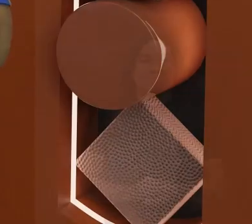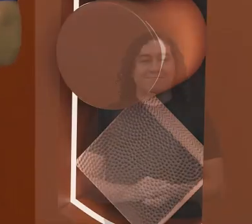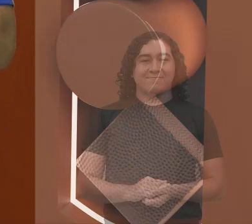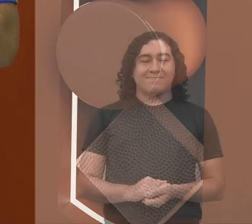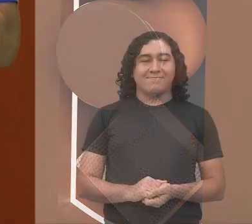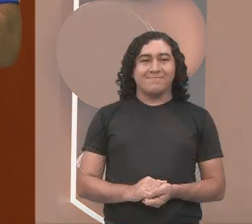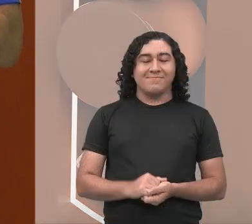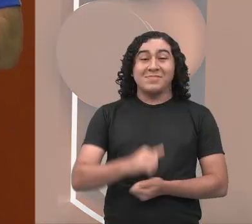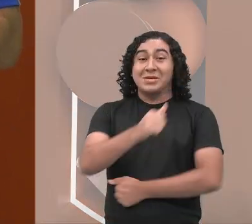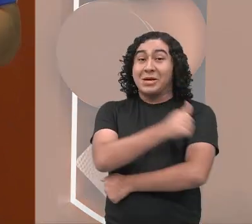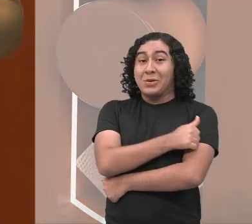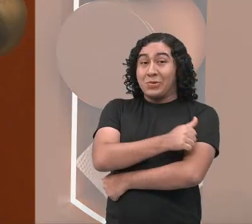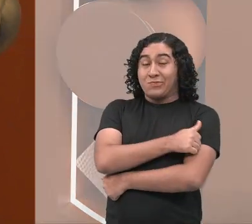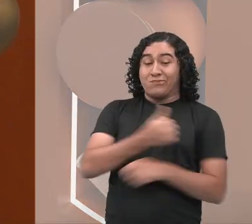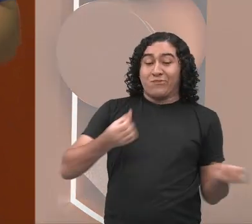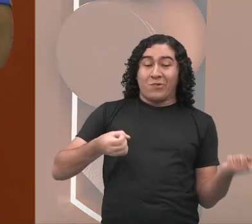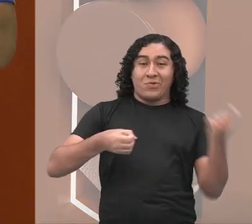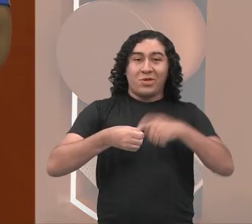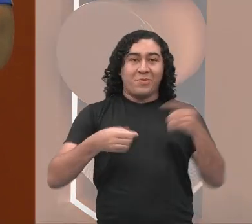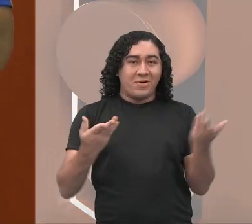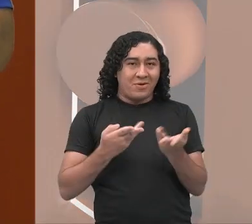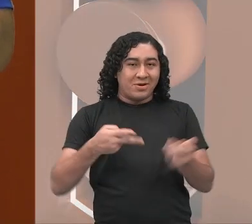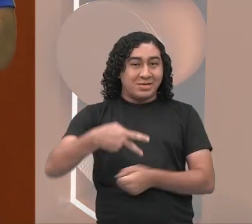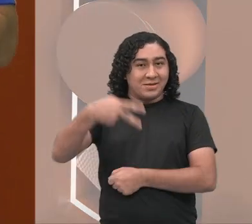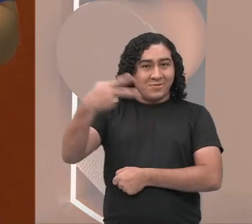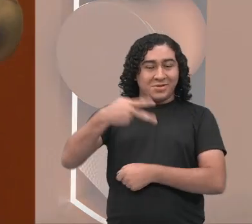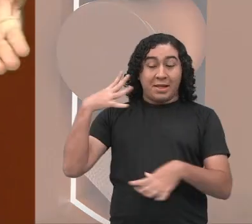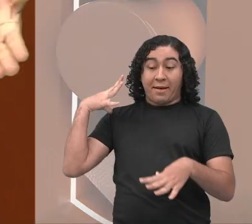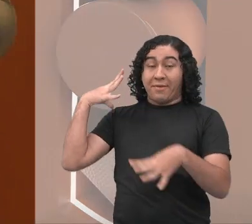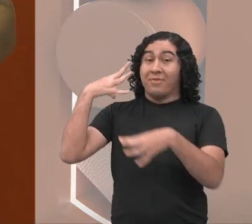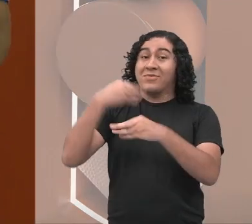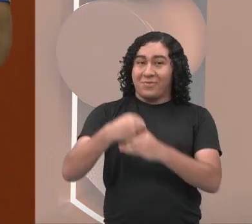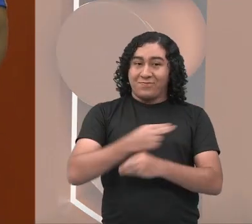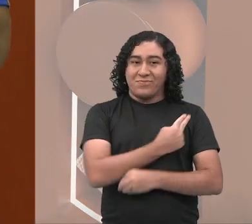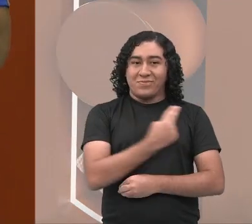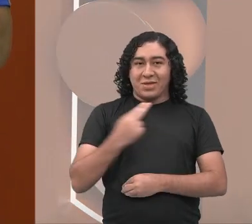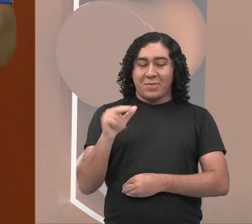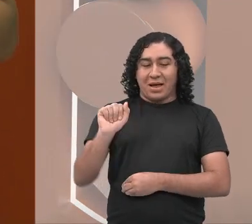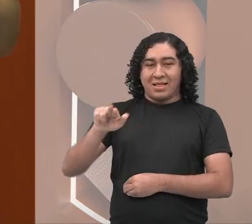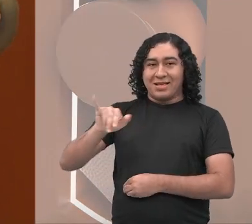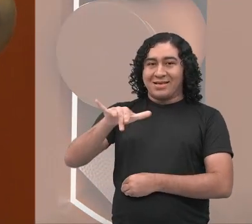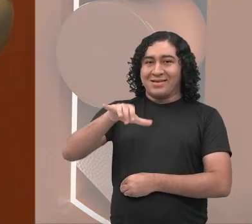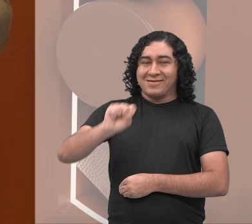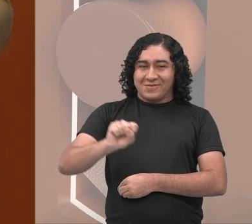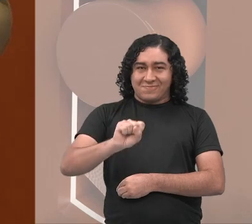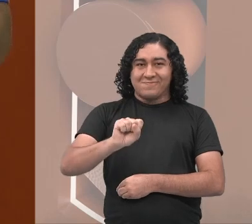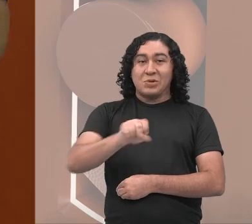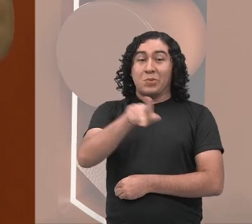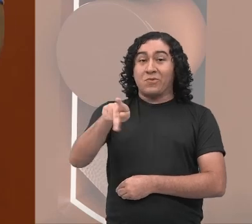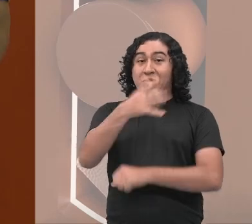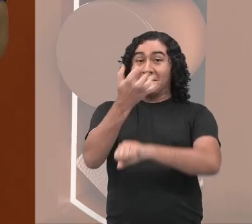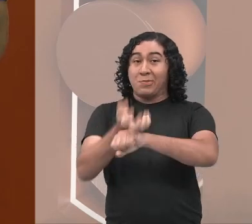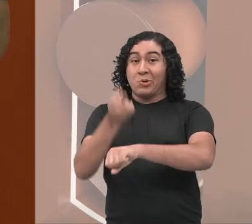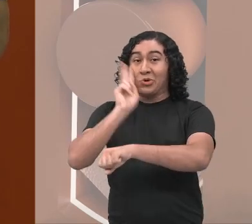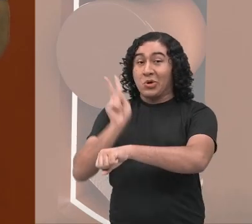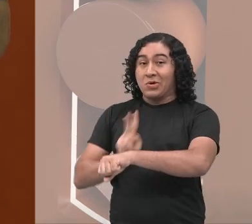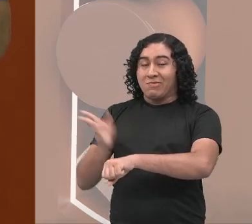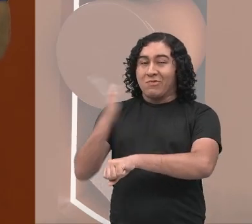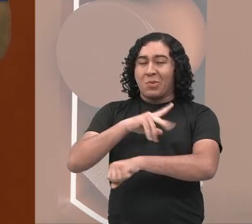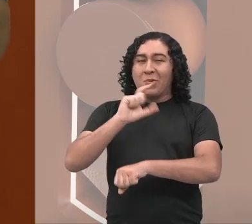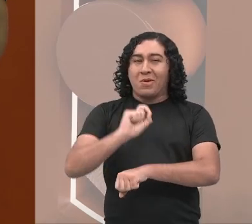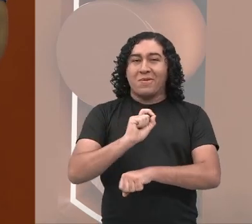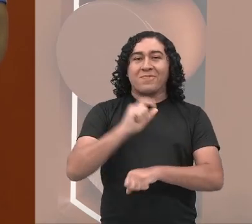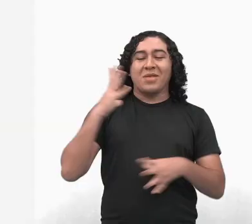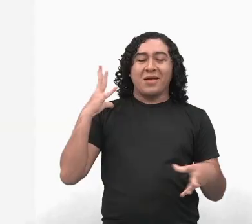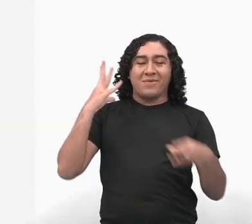Turminha boa, estamos de volta para a nossa segunda revisão. Eu sou o professor Ananias Carvalho, seu professor de História, então vamos a ela, a